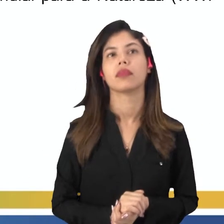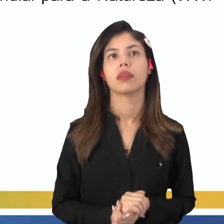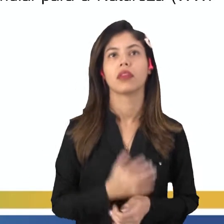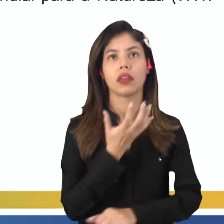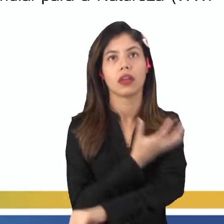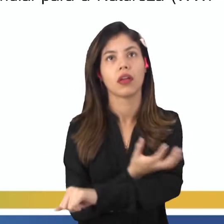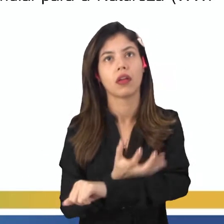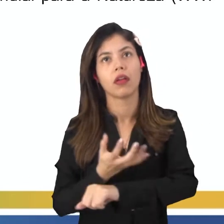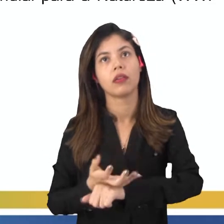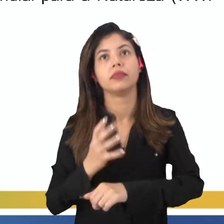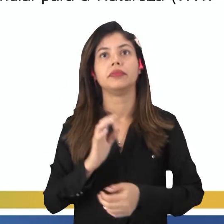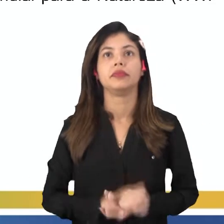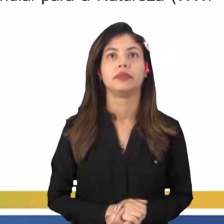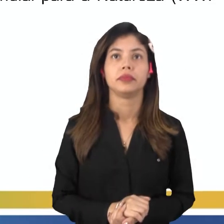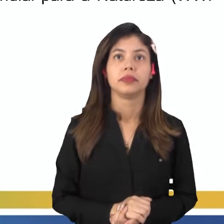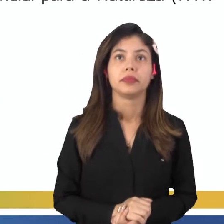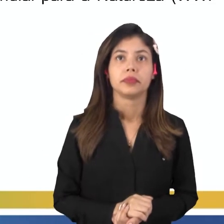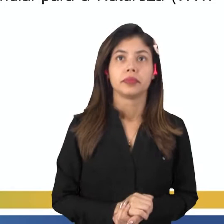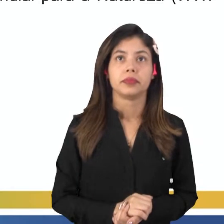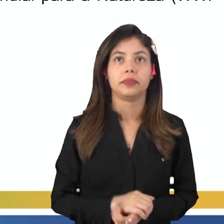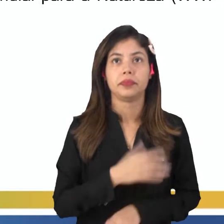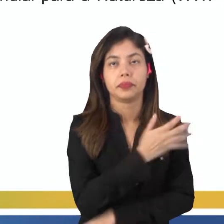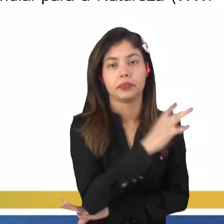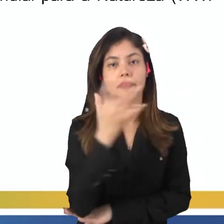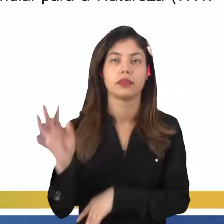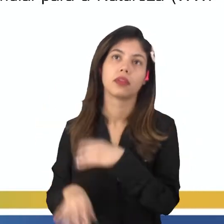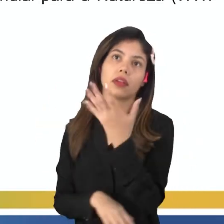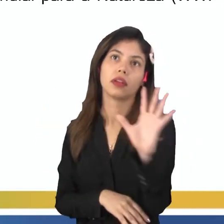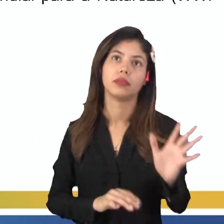à vegetação e flora, a floresta